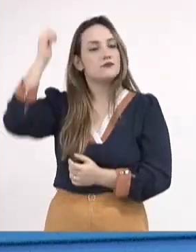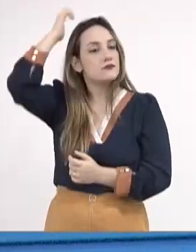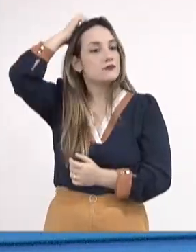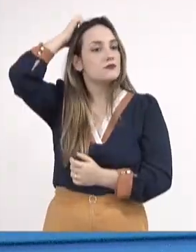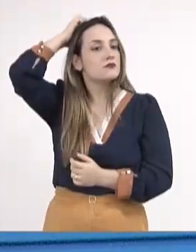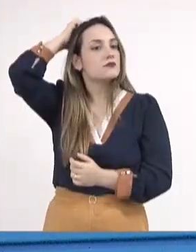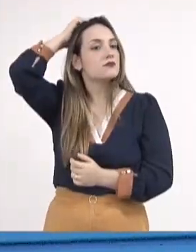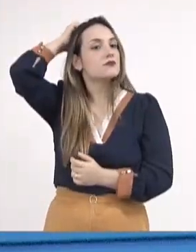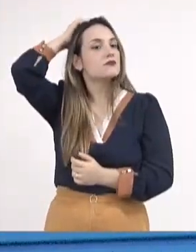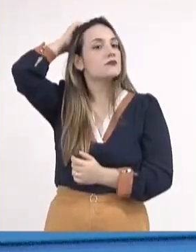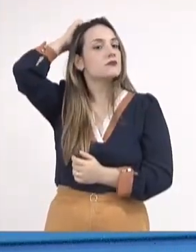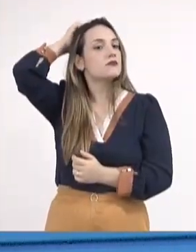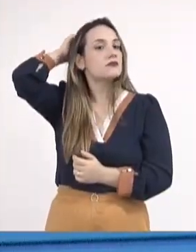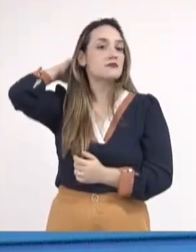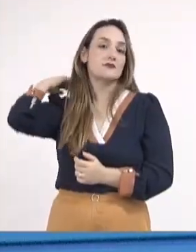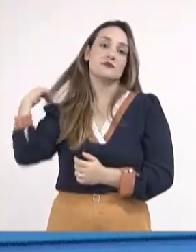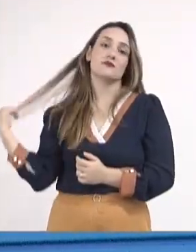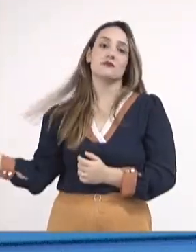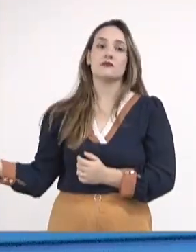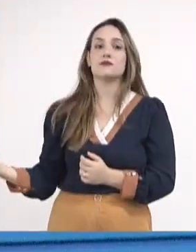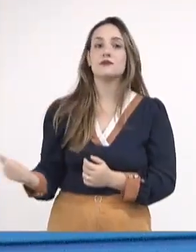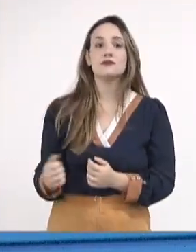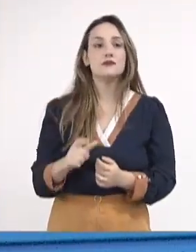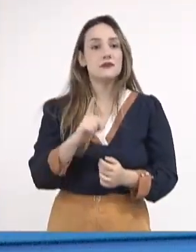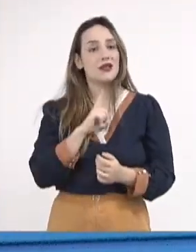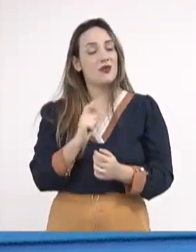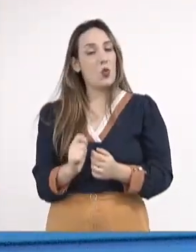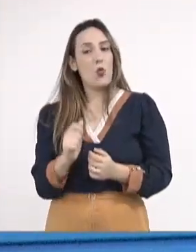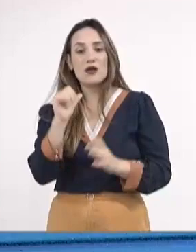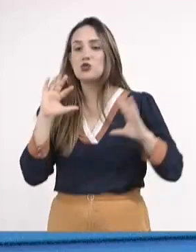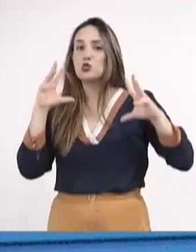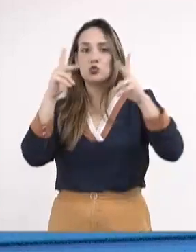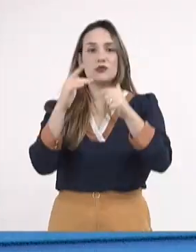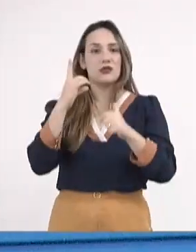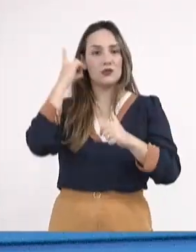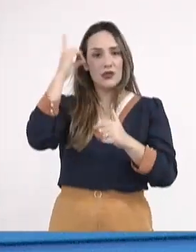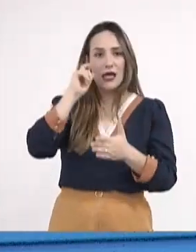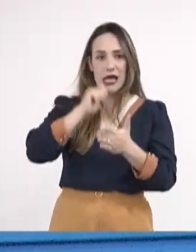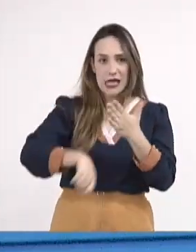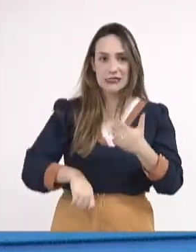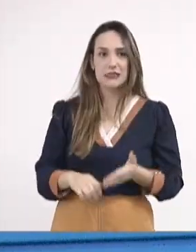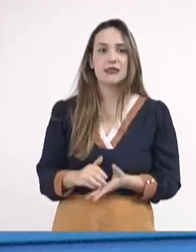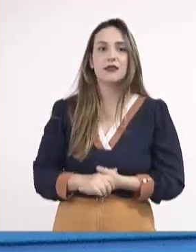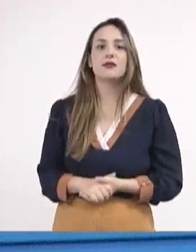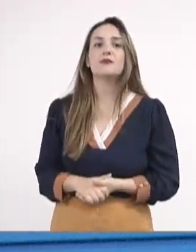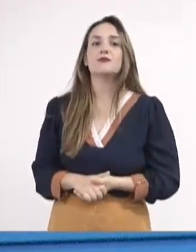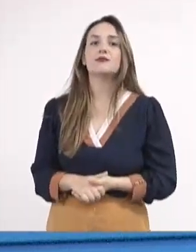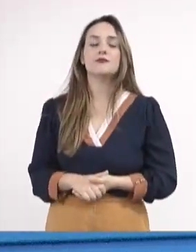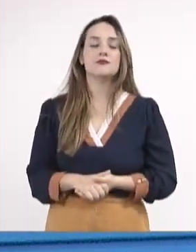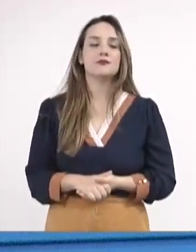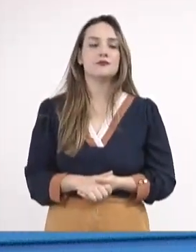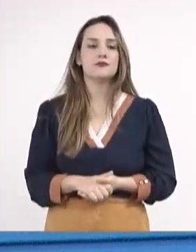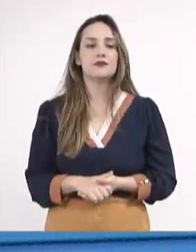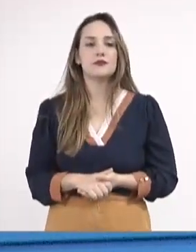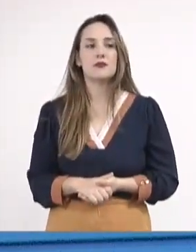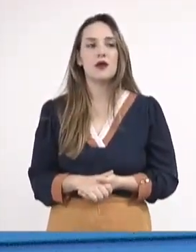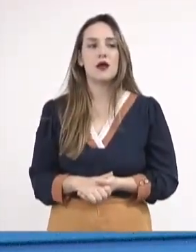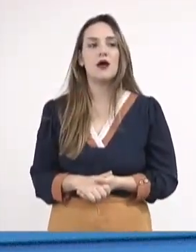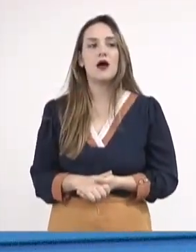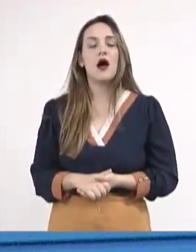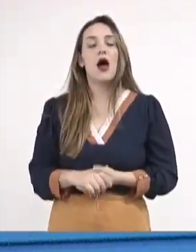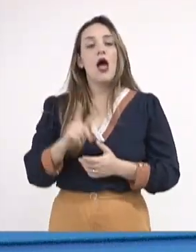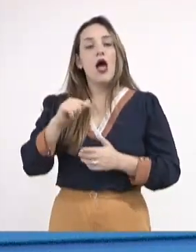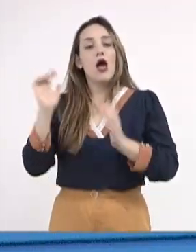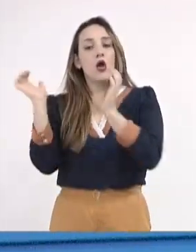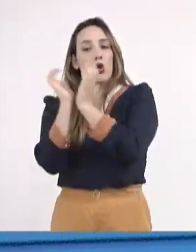a assinatura de quase da totalidade dos deputados estaduais a frente parlamentar